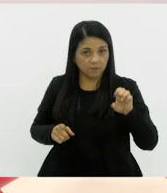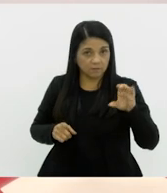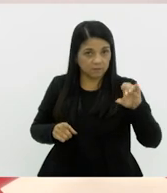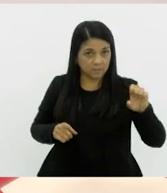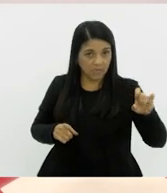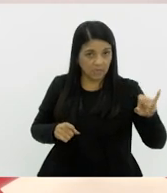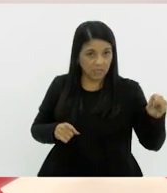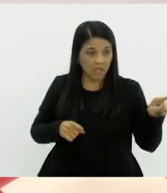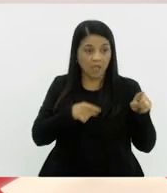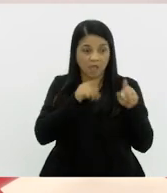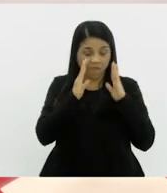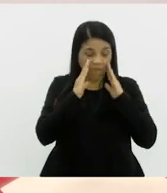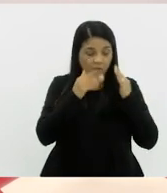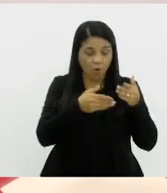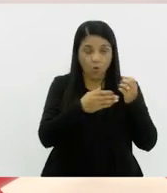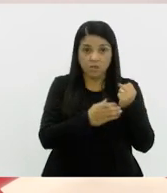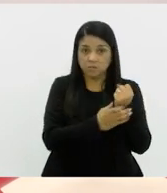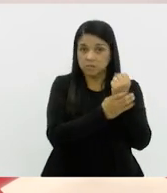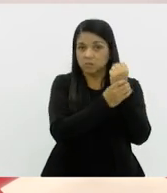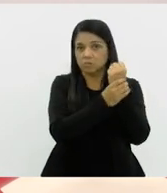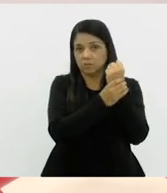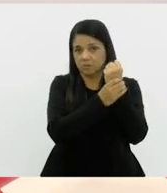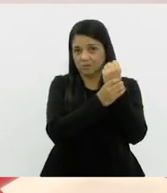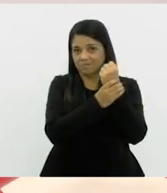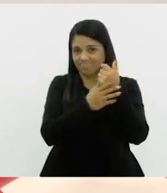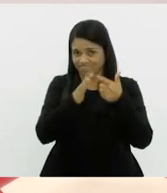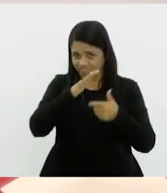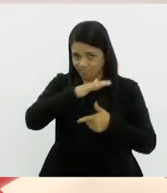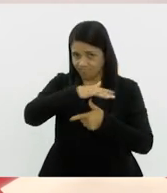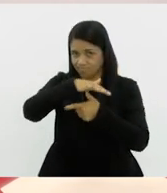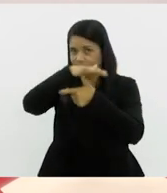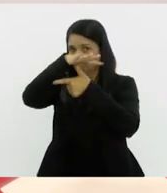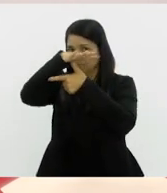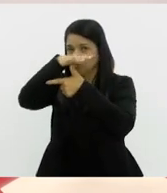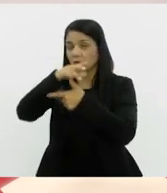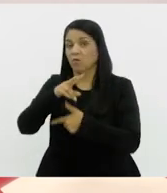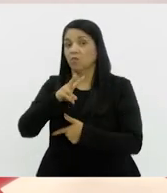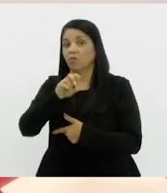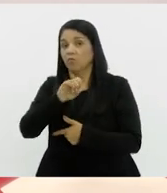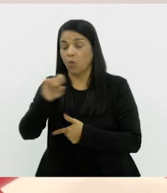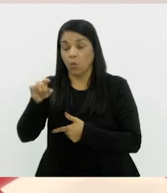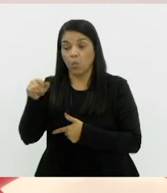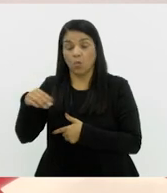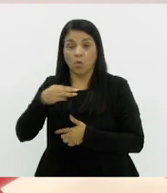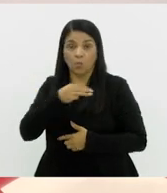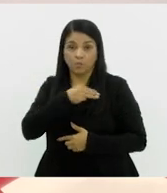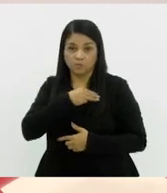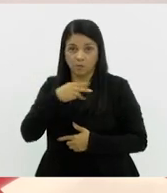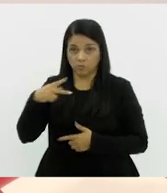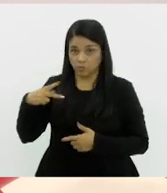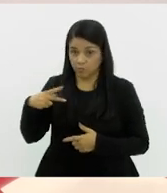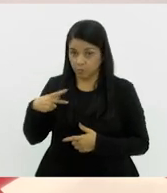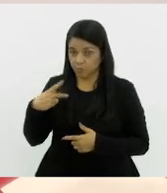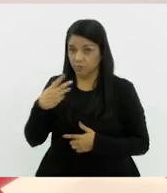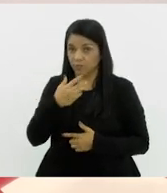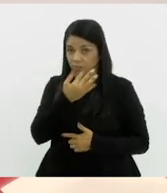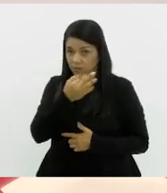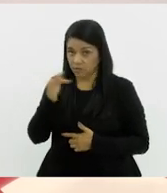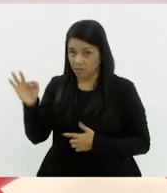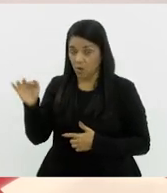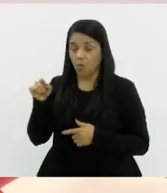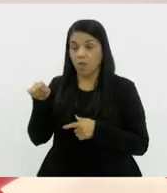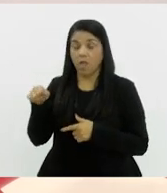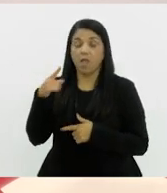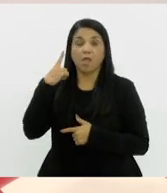é a segurança da navegação do voo. Para o Ministério Público Federal, nós levamos em consideração o meio ambiente, a